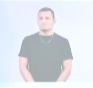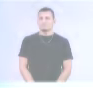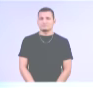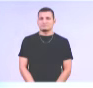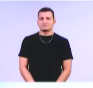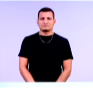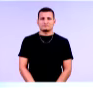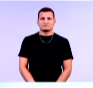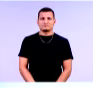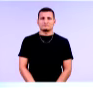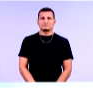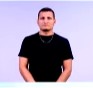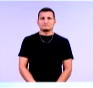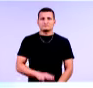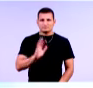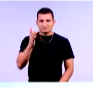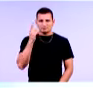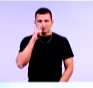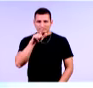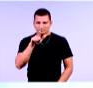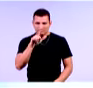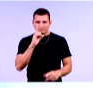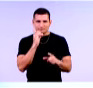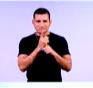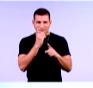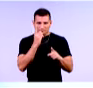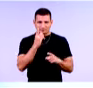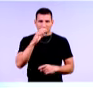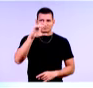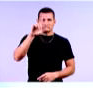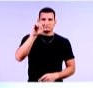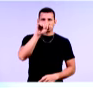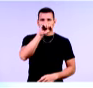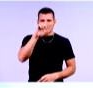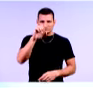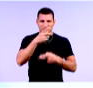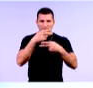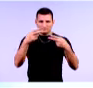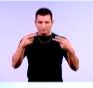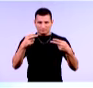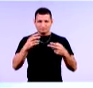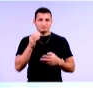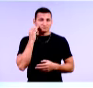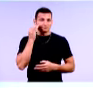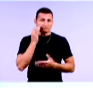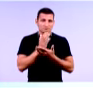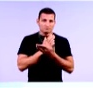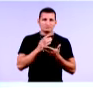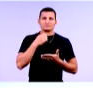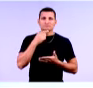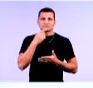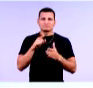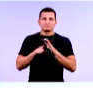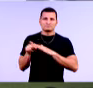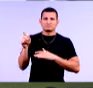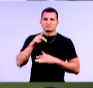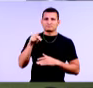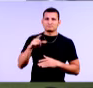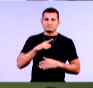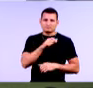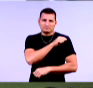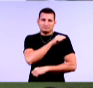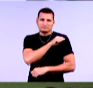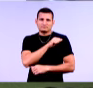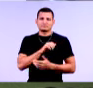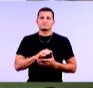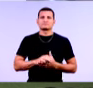Pessoal, vocês conseguiram identificar as classes, os objetos aí? Vamos ver se a gente tem algumas dúvidas. Professora Mariela, vamos ver o que os alunos